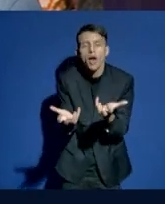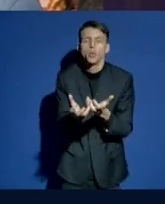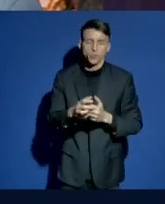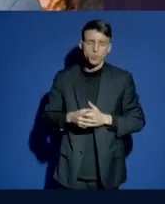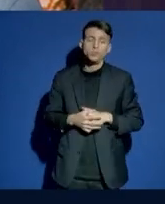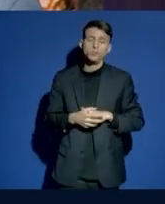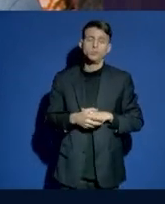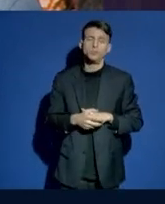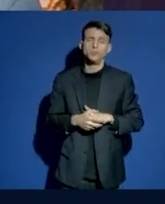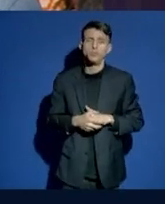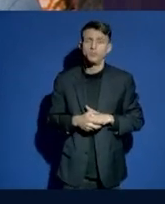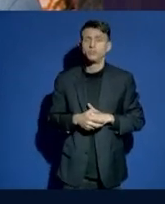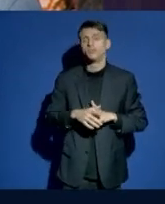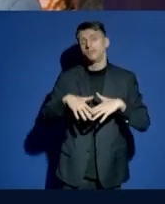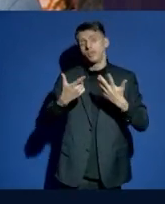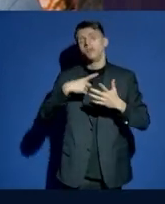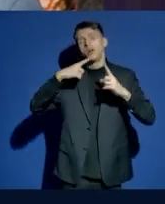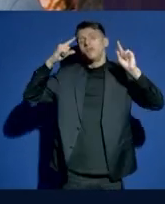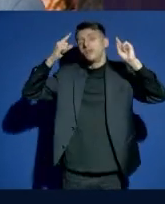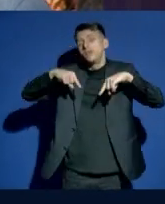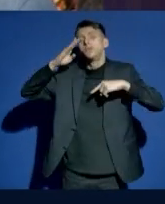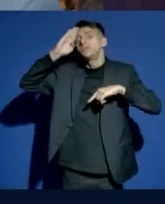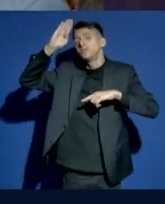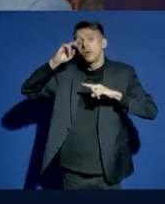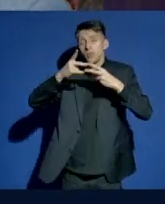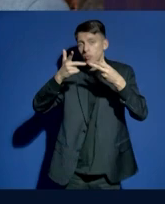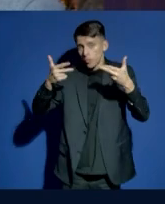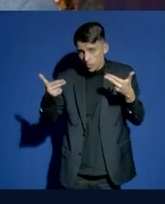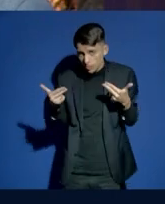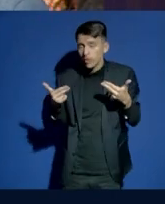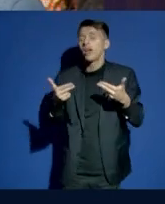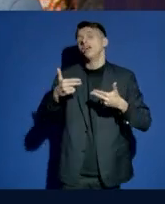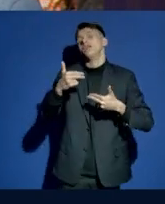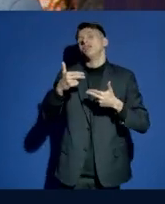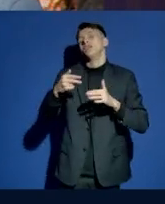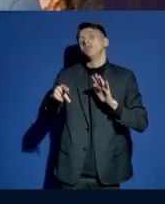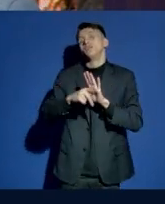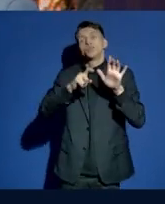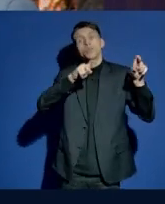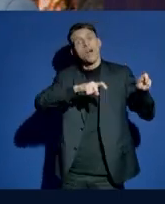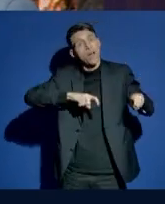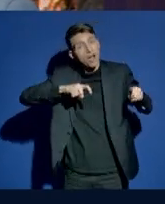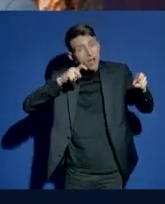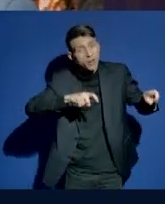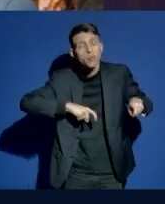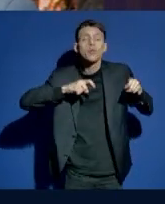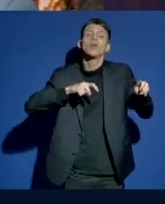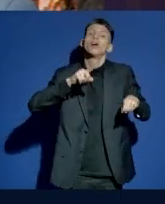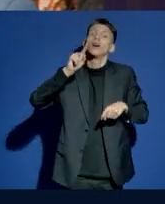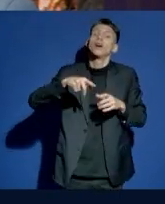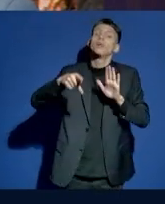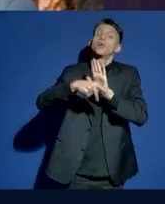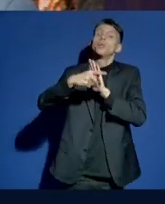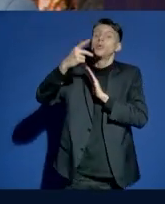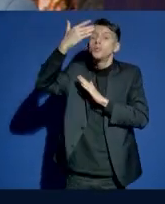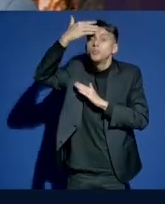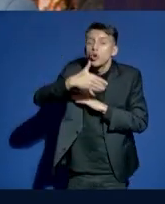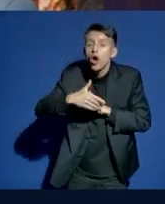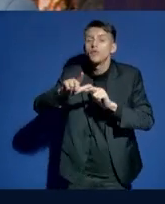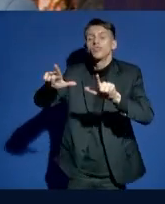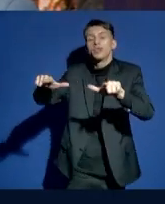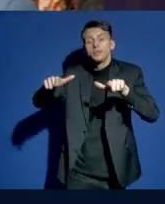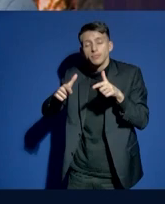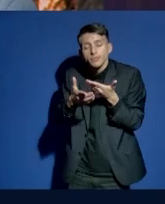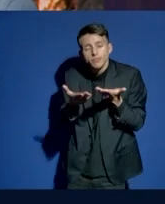biológicos. Um dos grandes desafios do setor de especialidades no agro é a comprovação técnica e agronômica